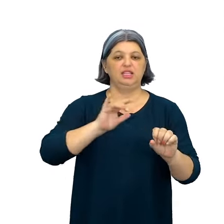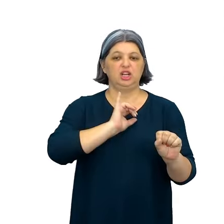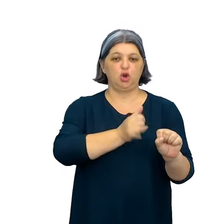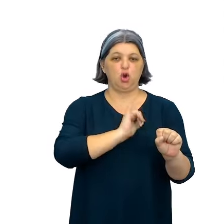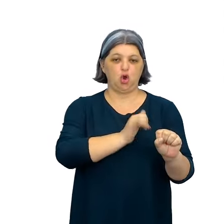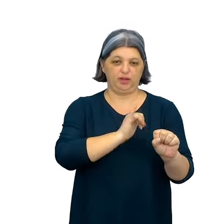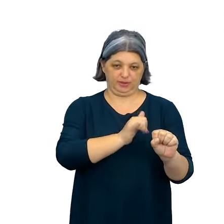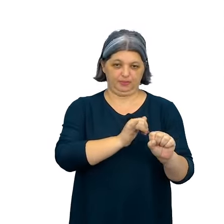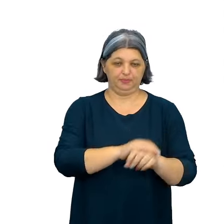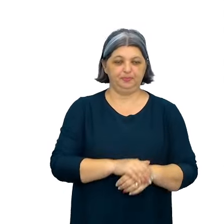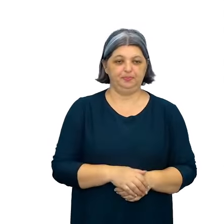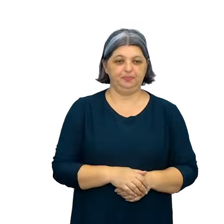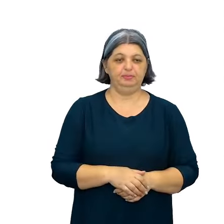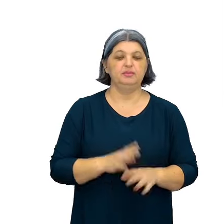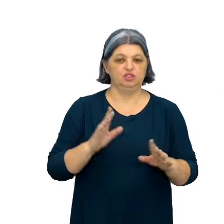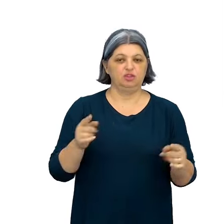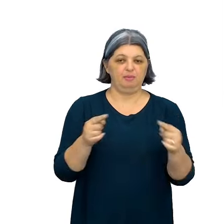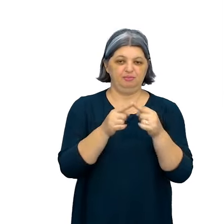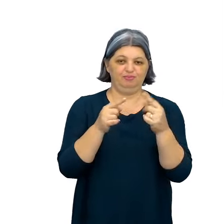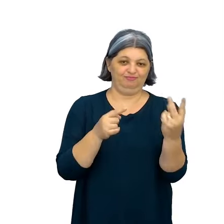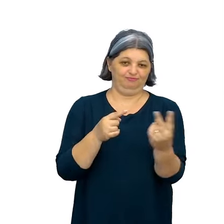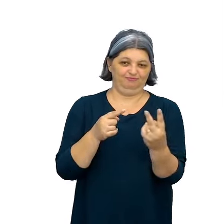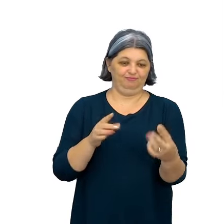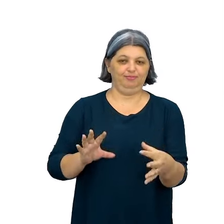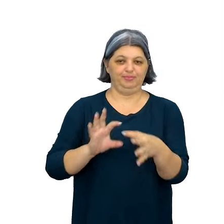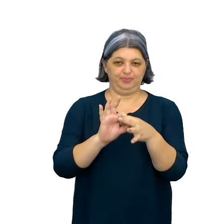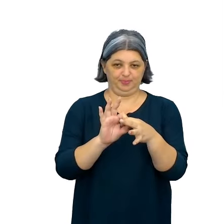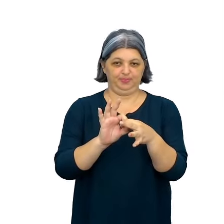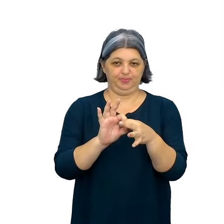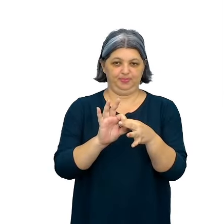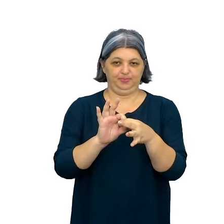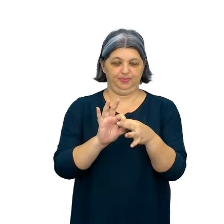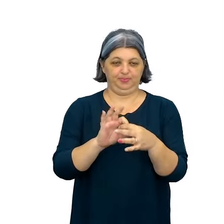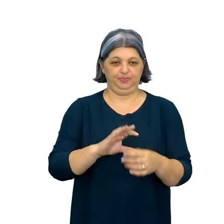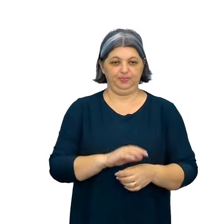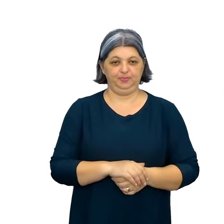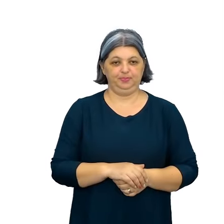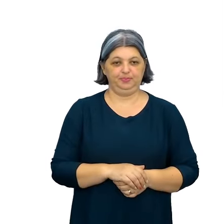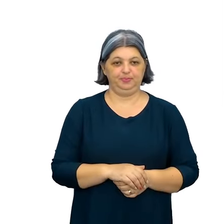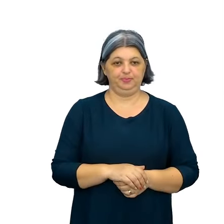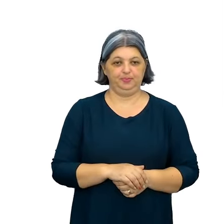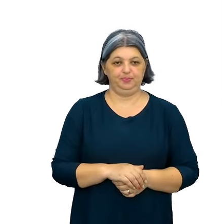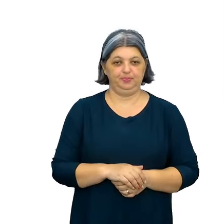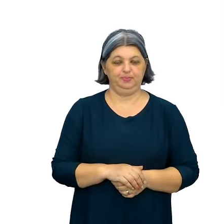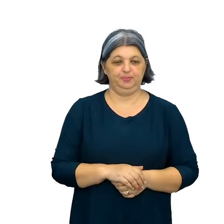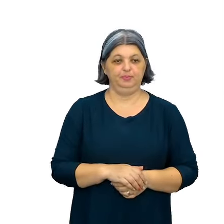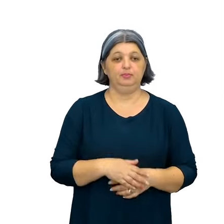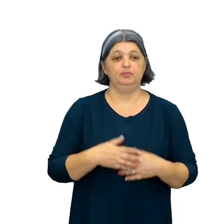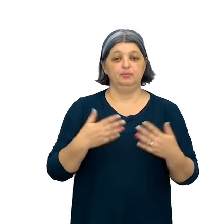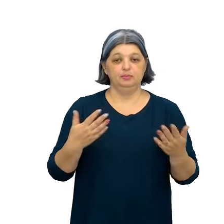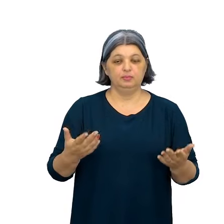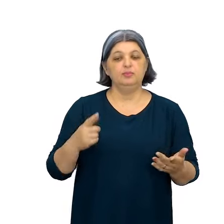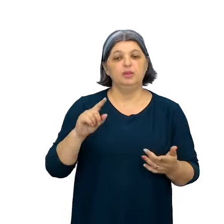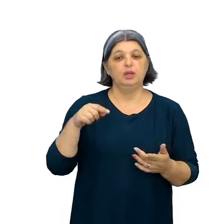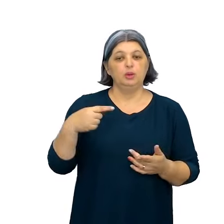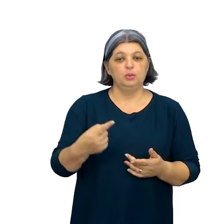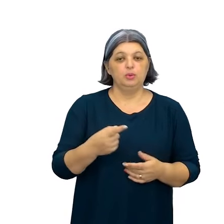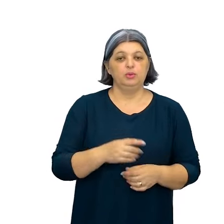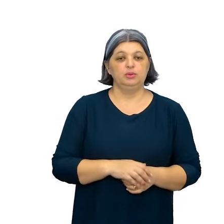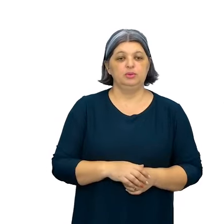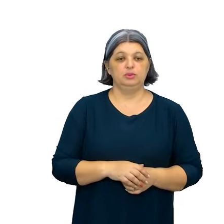dá para deixar as duas atividades ali juntas, tá? E aí, depois